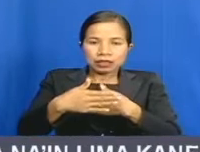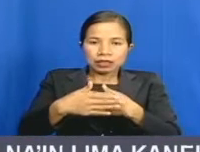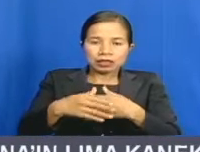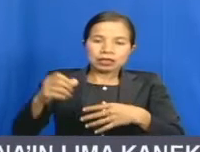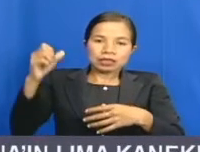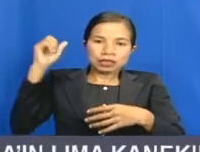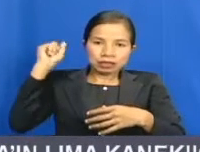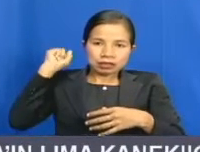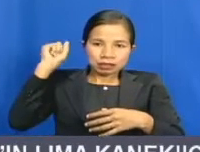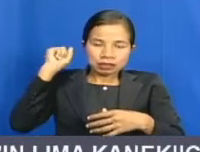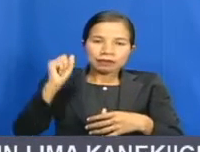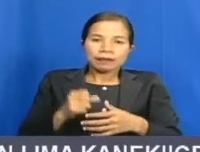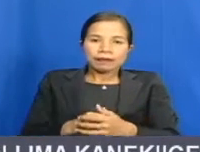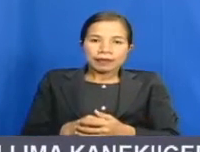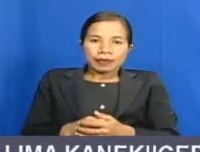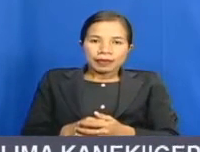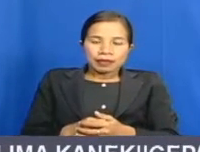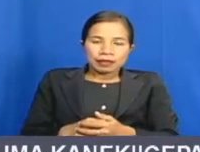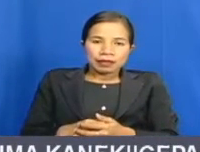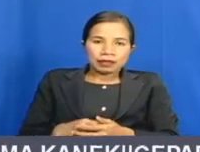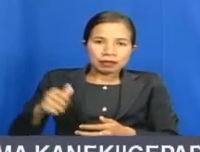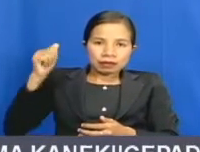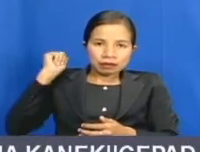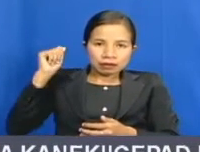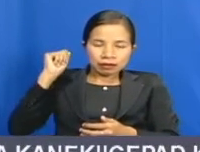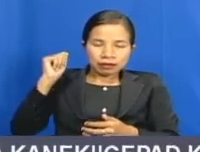Campanhas, eleição, neve que